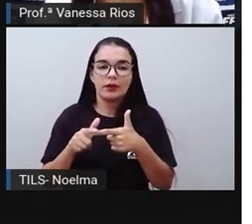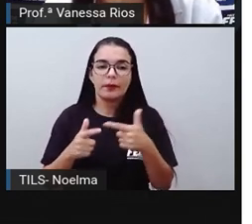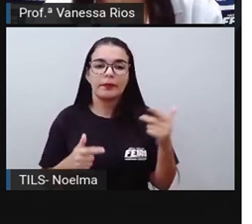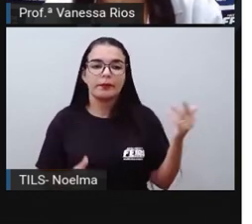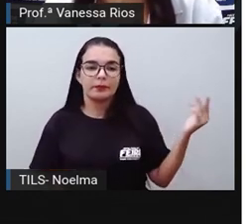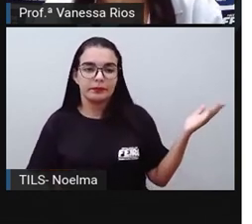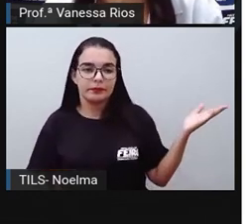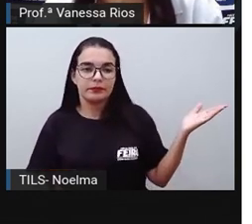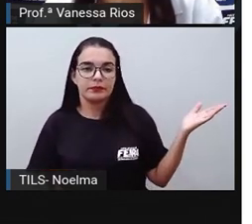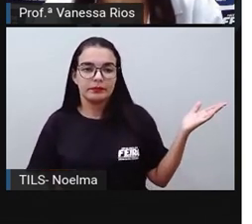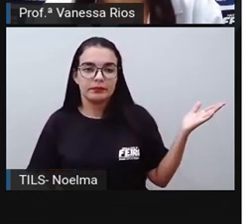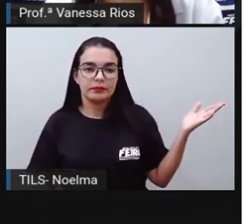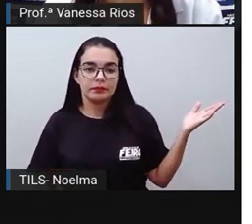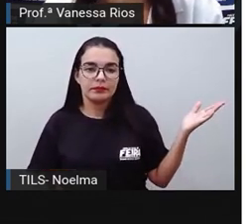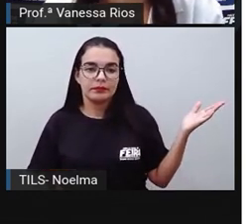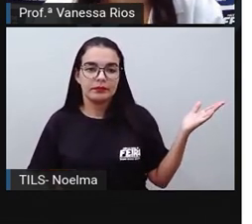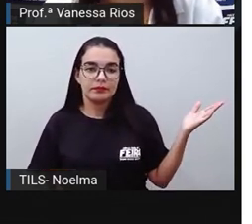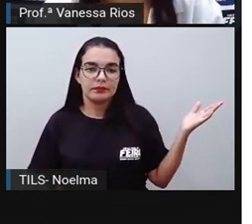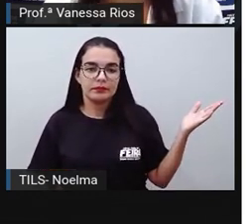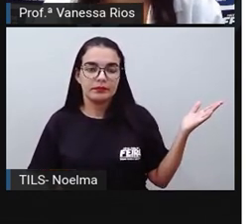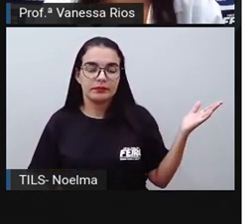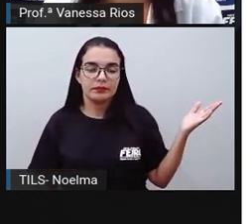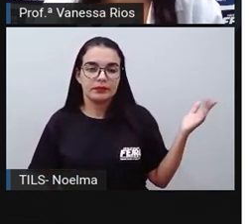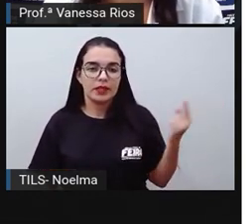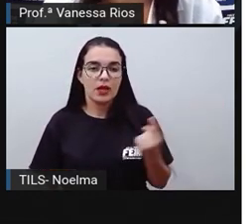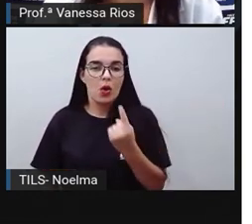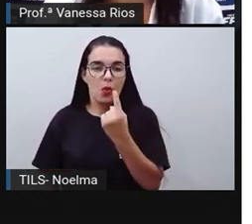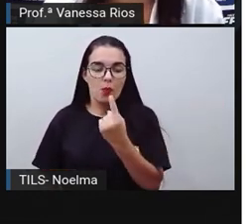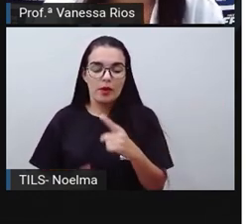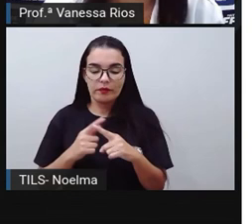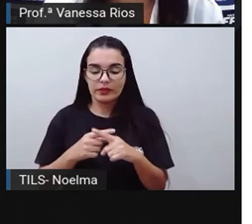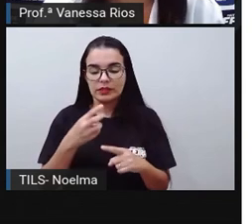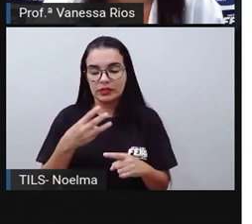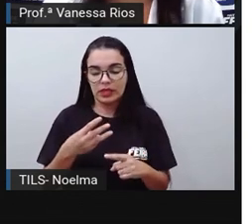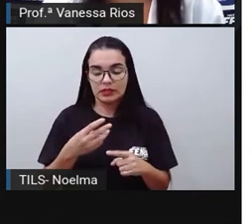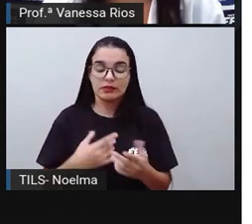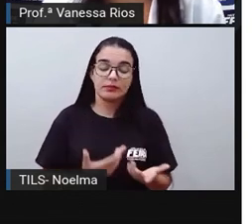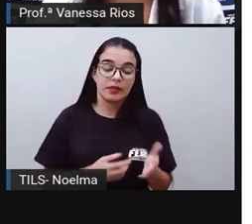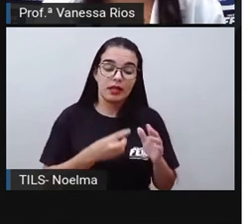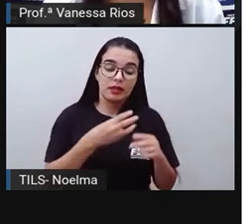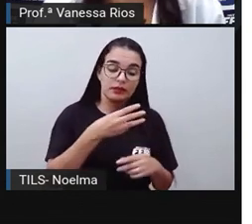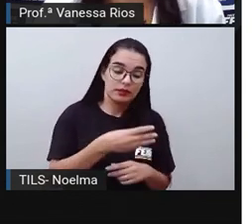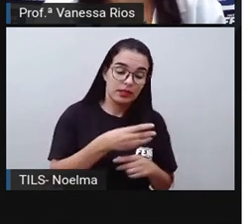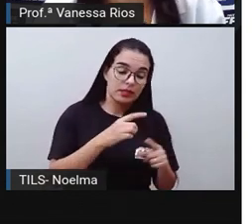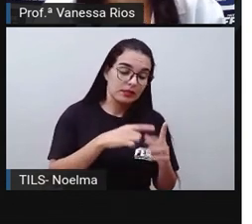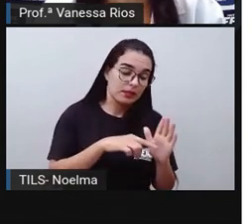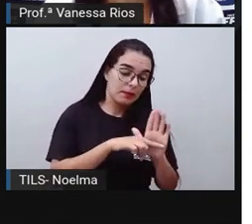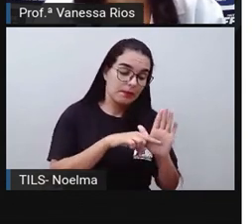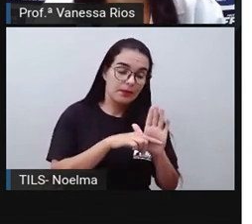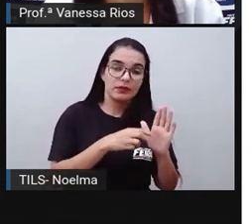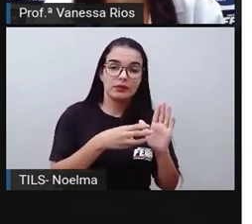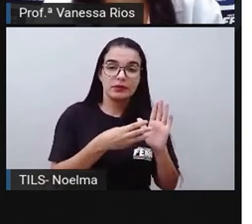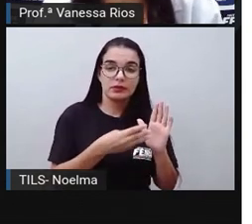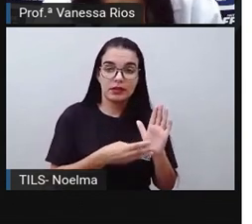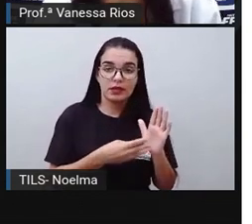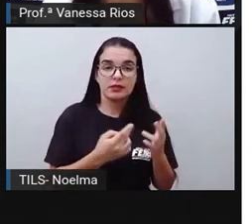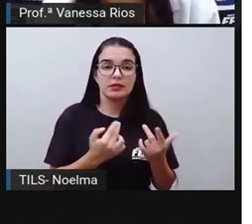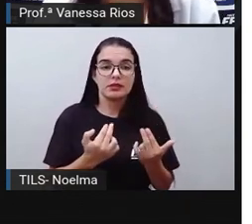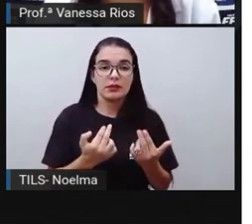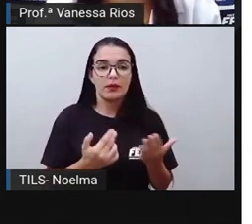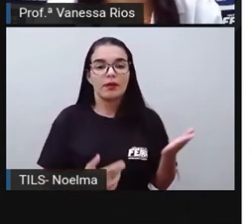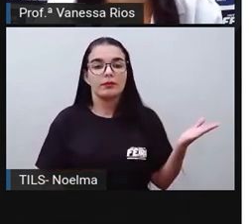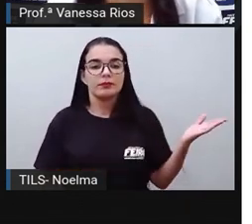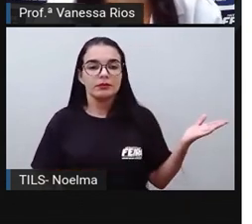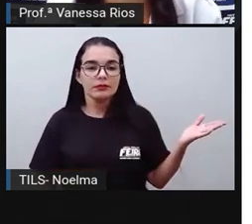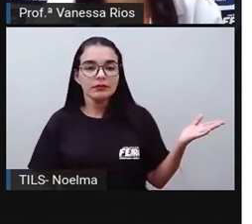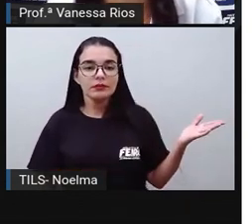aqui no quociente e coloco o número 1. 1 vezes 3, 3. Fazendo a subtração, eu percebo que não sobra